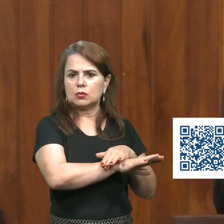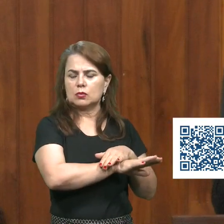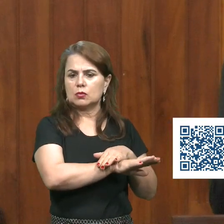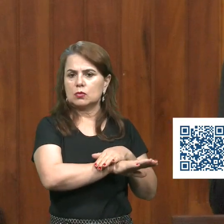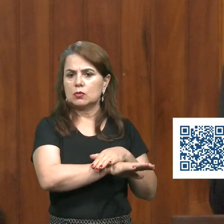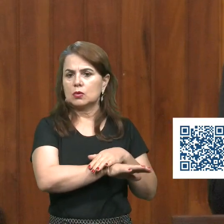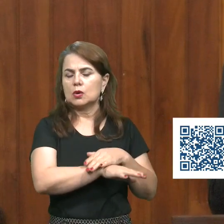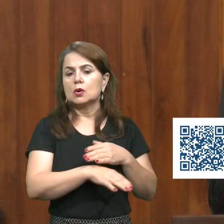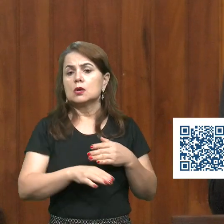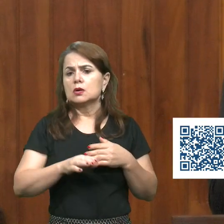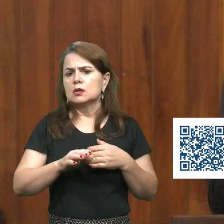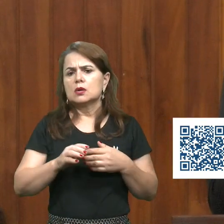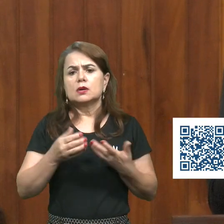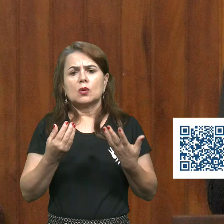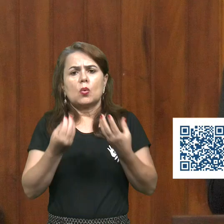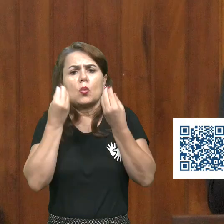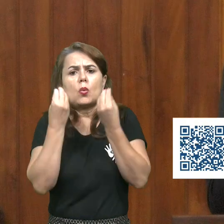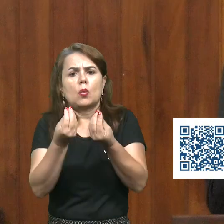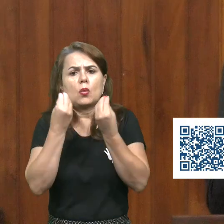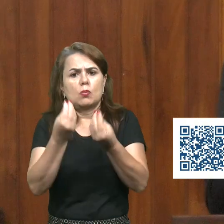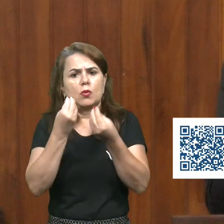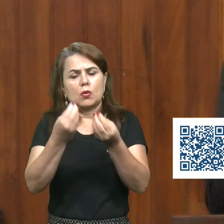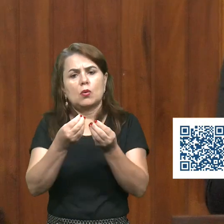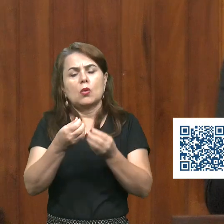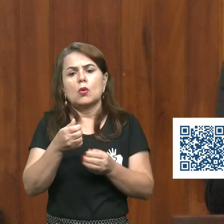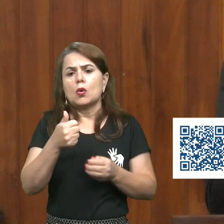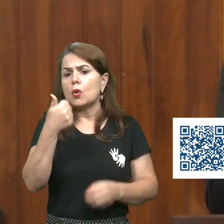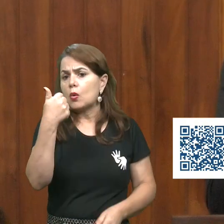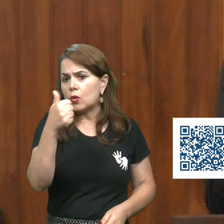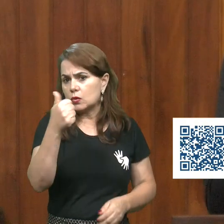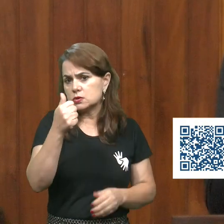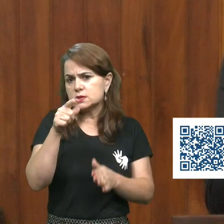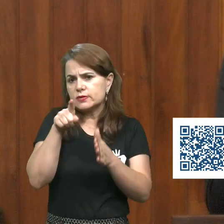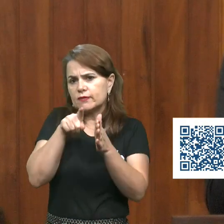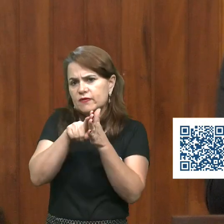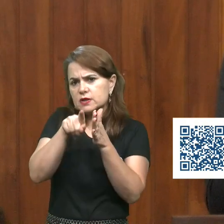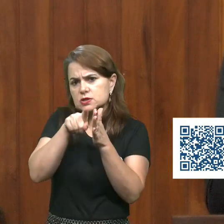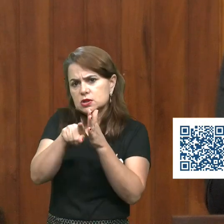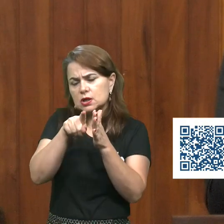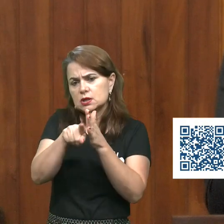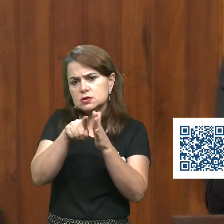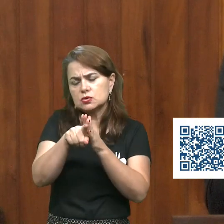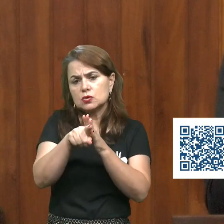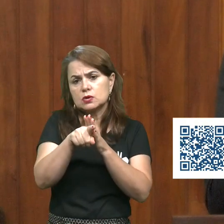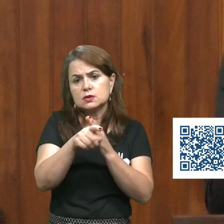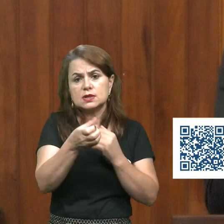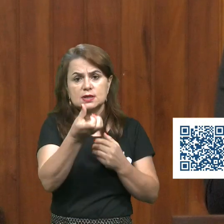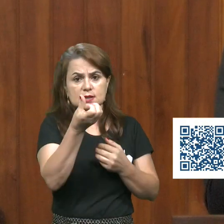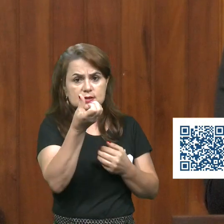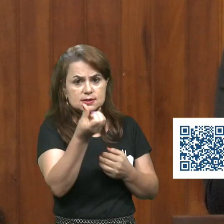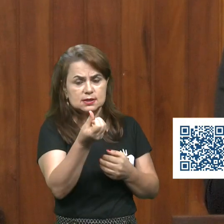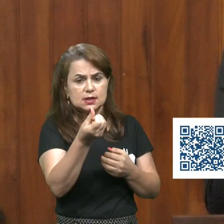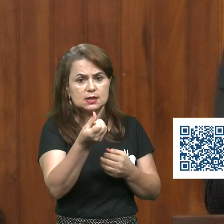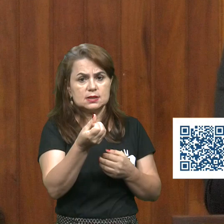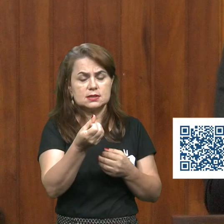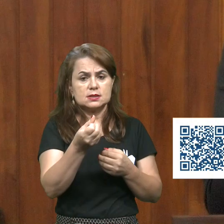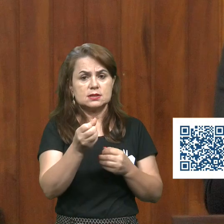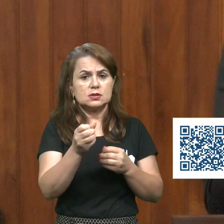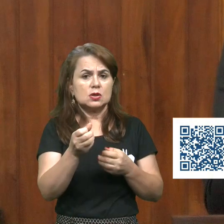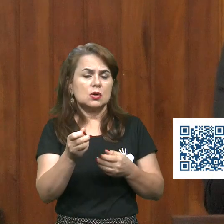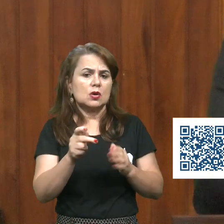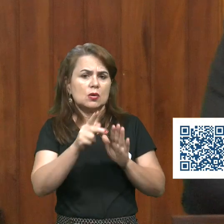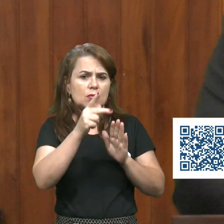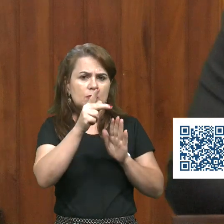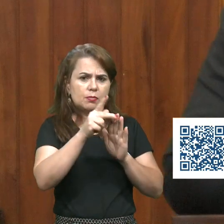11 investigações, 11 pedidos, dos 11, 6 foram acolhidos pela Procuradoria Jurídica dessa